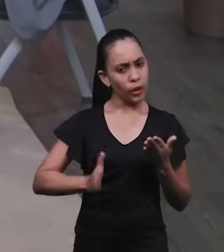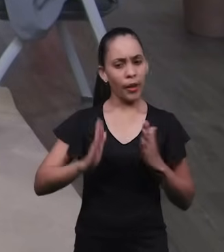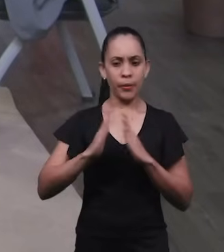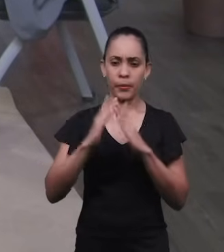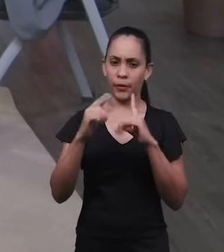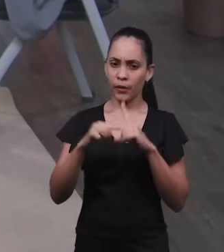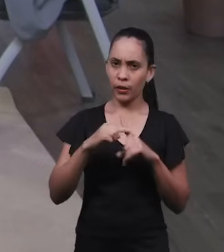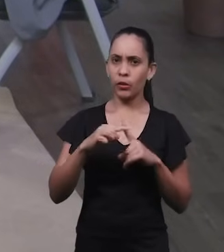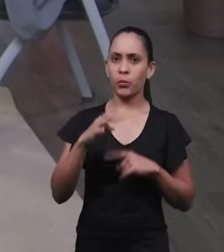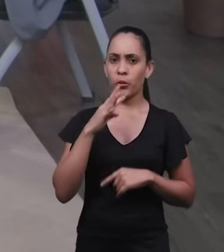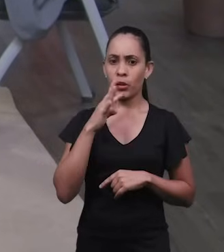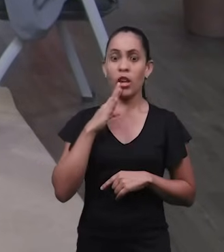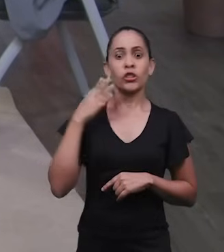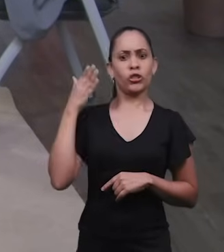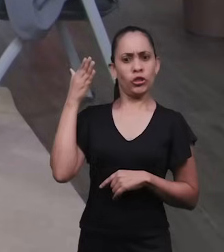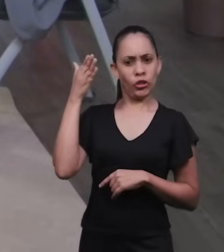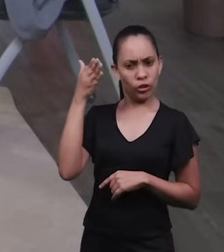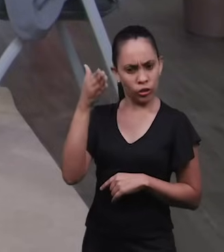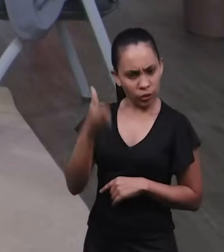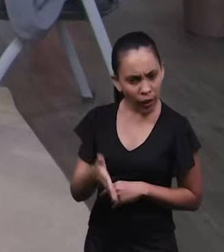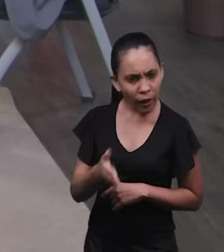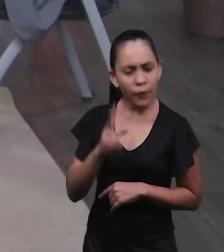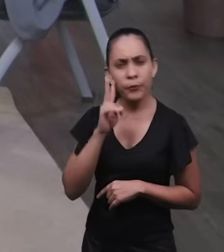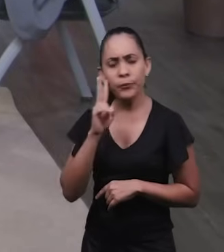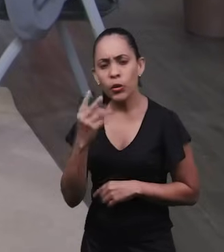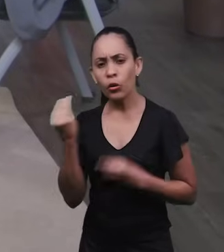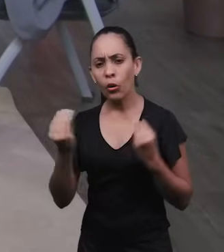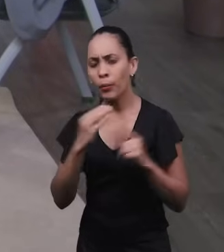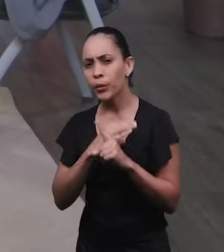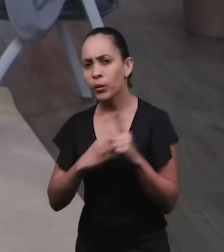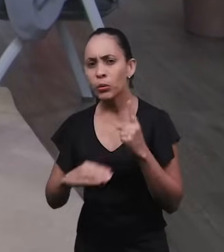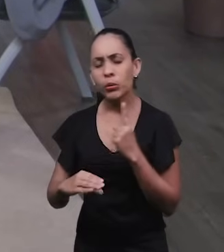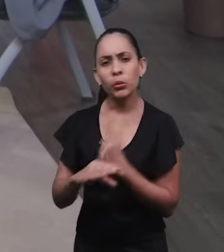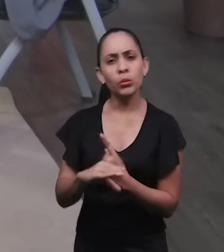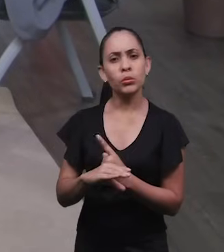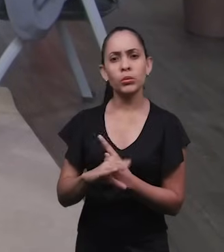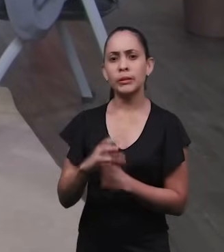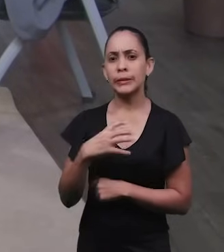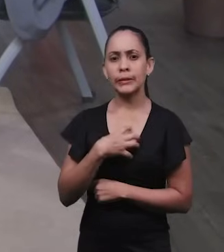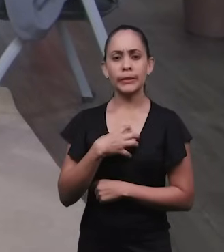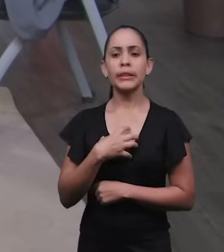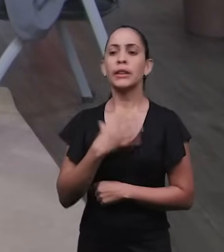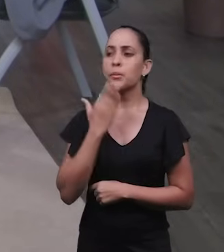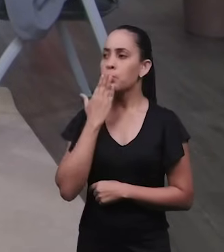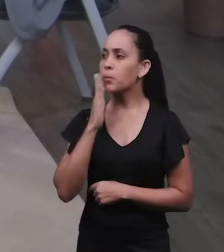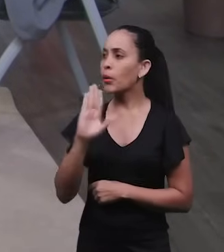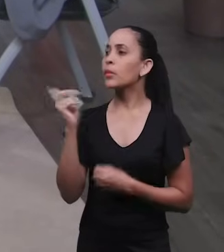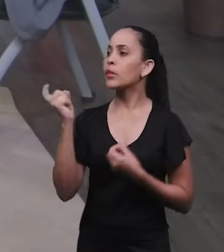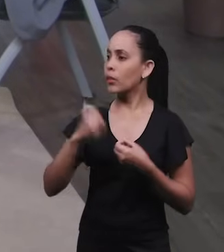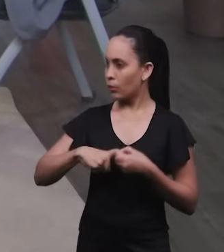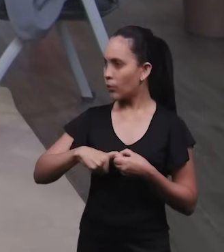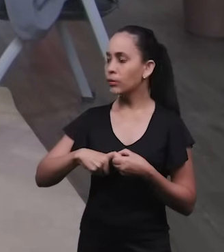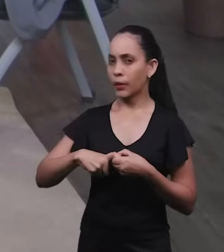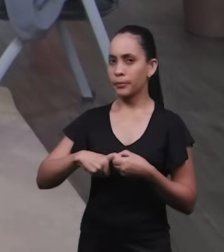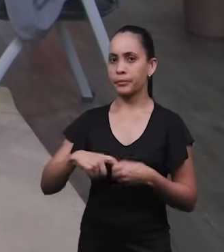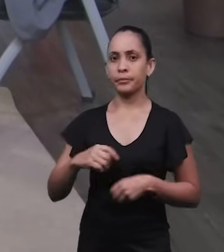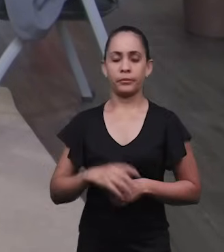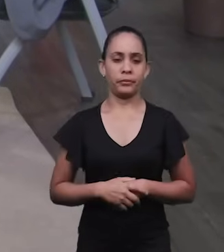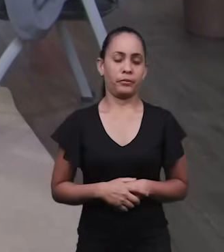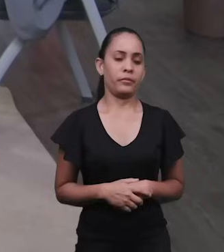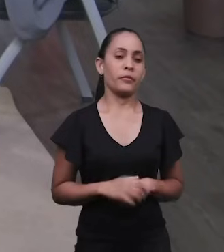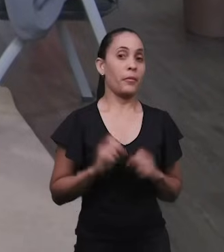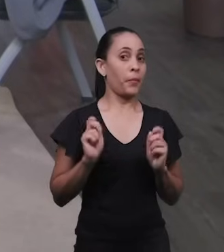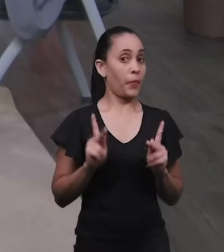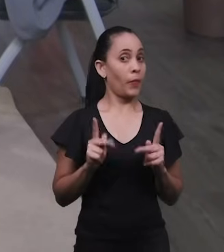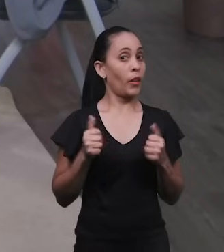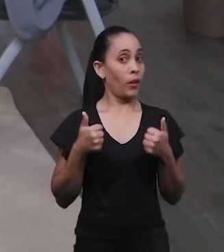vir à igreja, ele já veio à igreja, já viu como é, e prometeu de voltar.